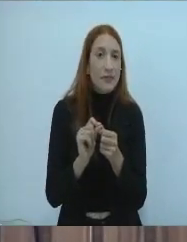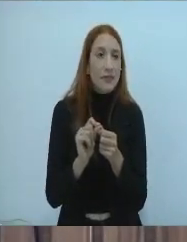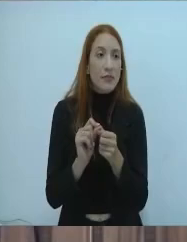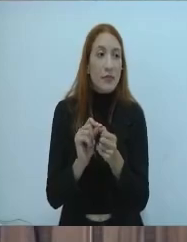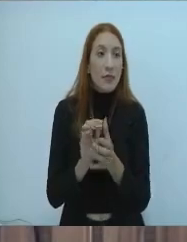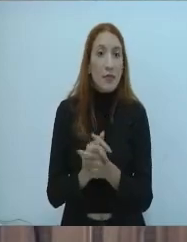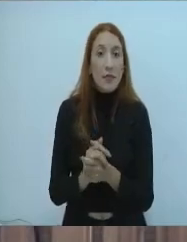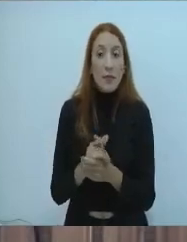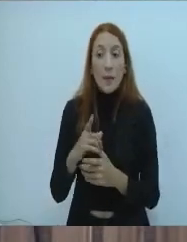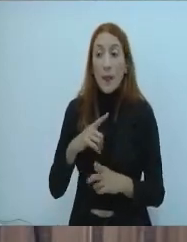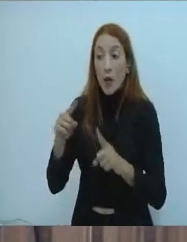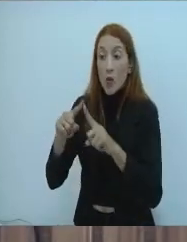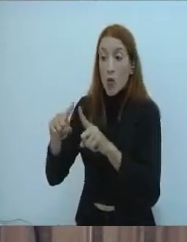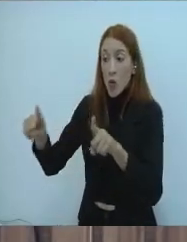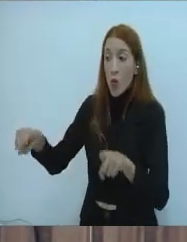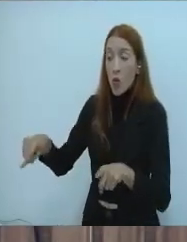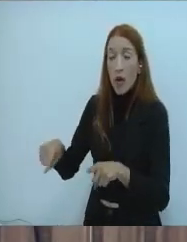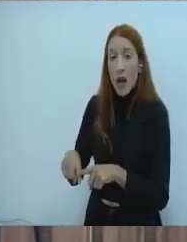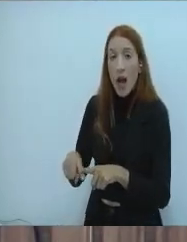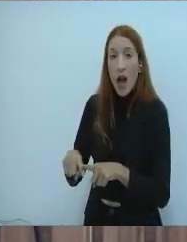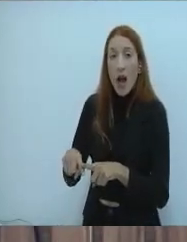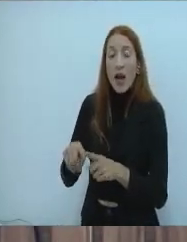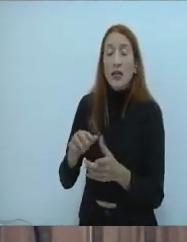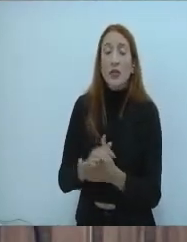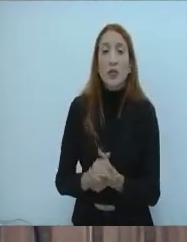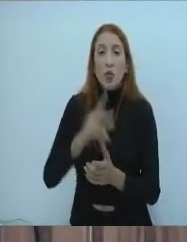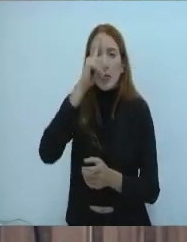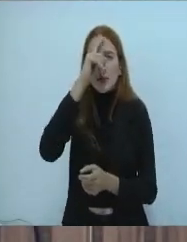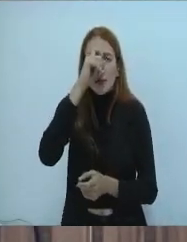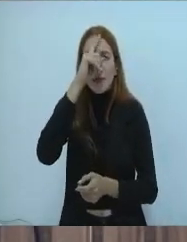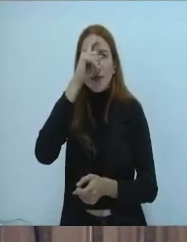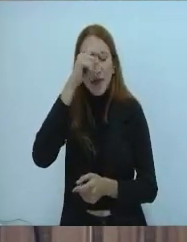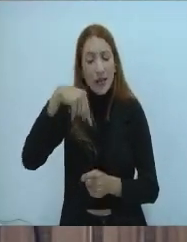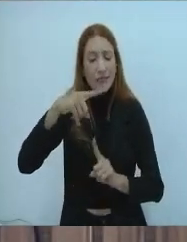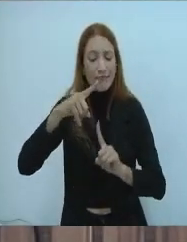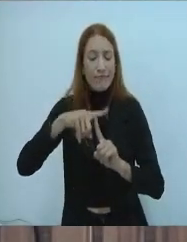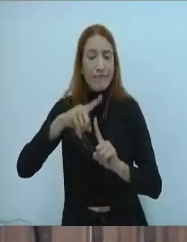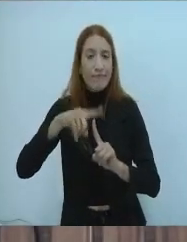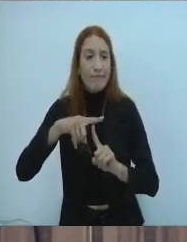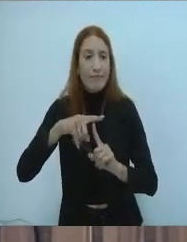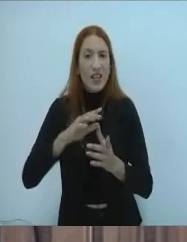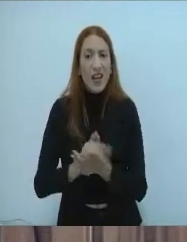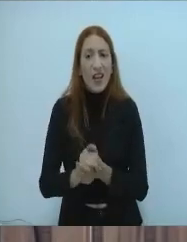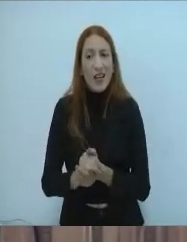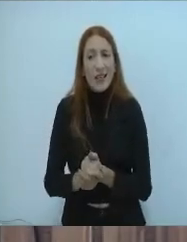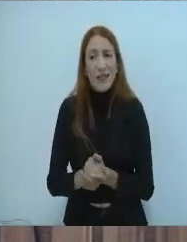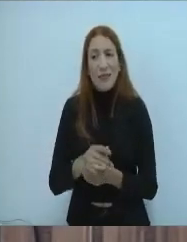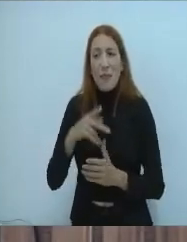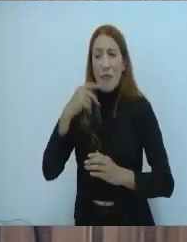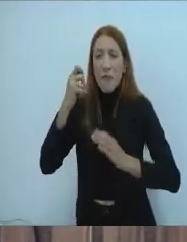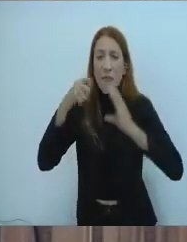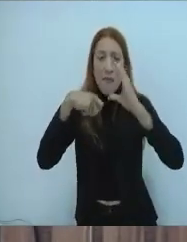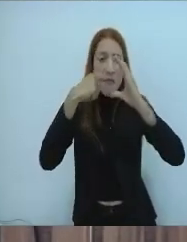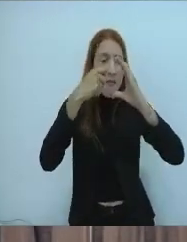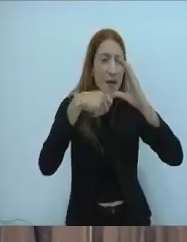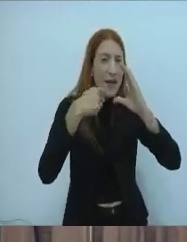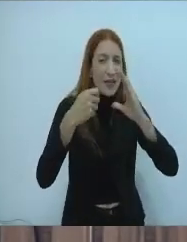o espaço da recepção do Hospital de Teixeira de Freitas expondo os valorosos funcionários